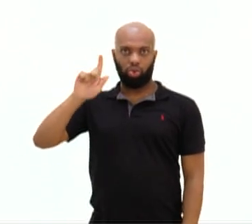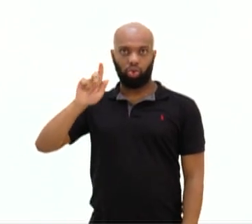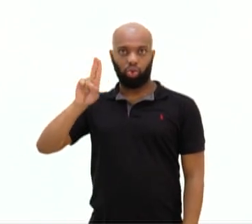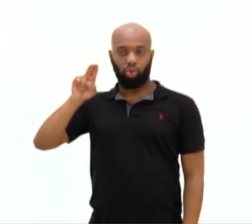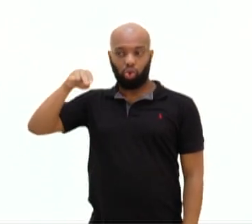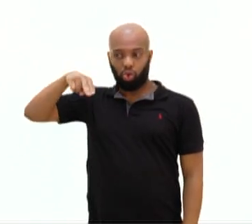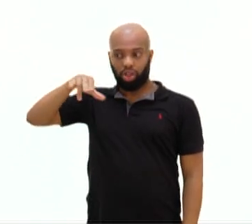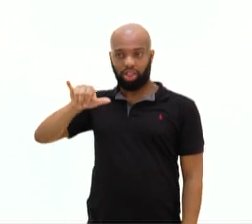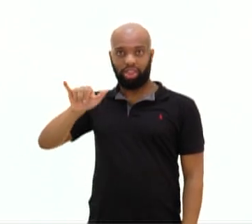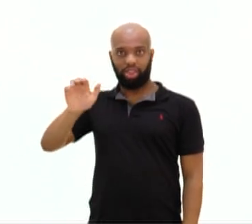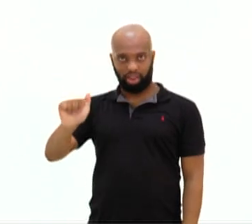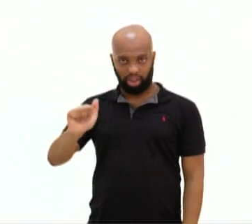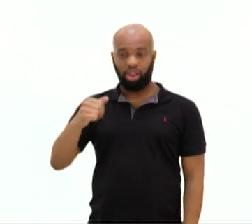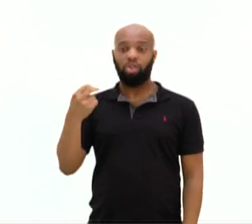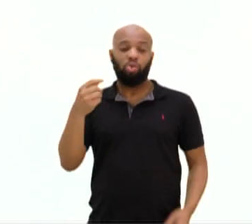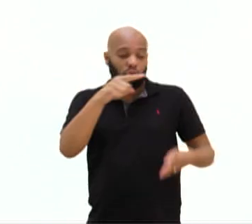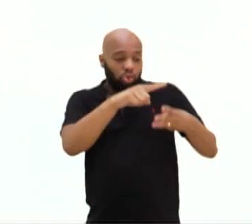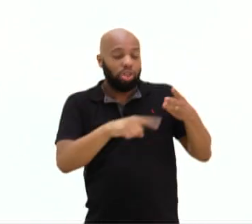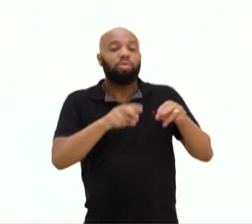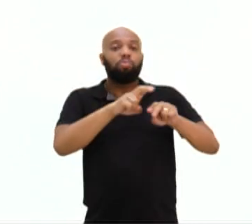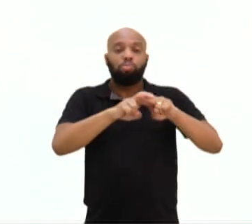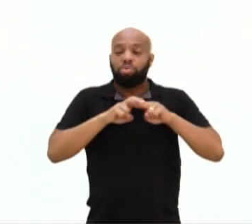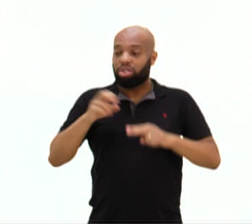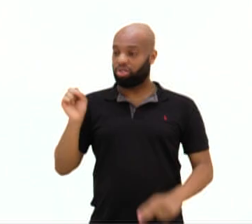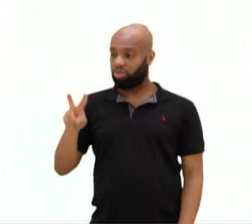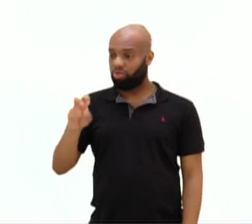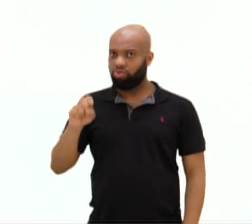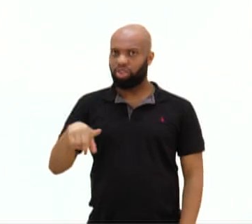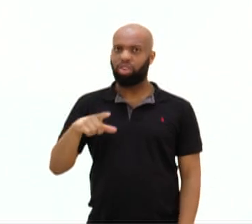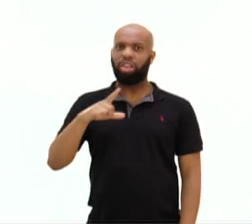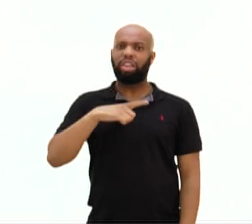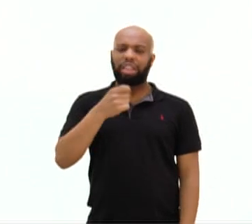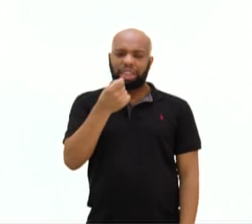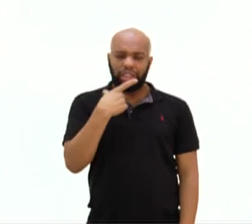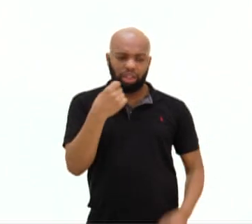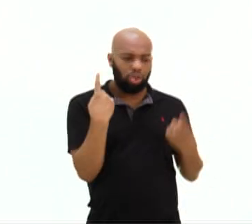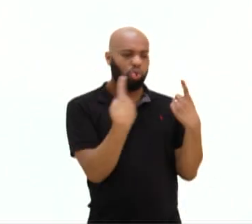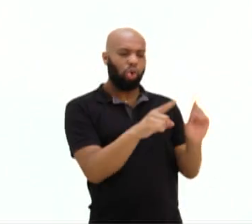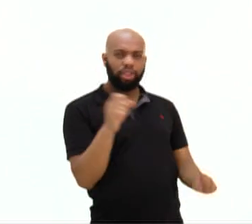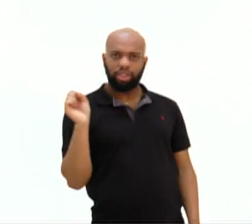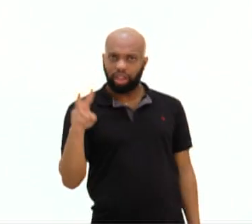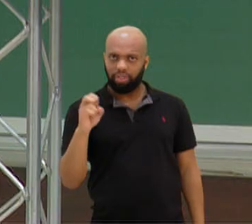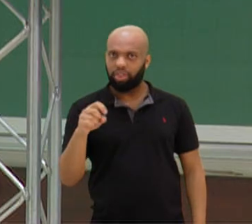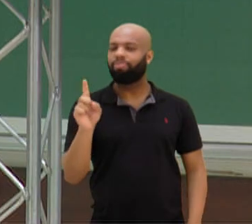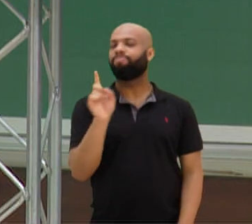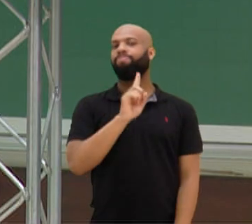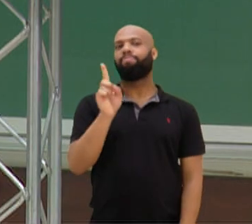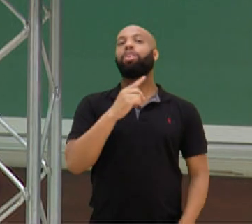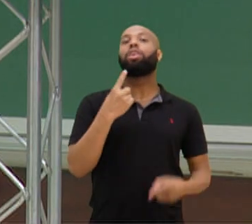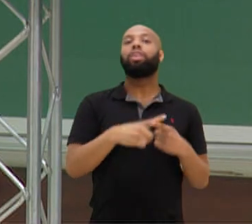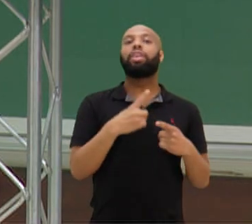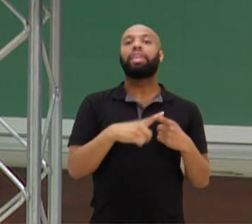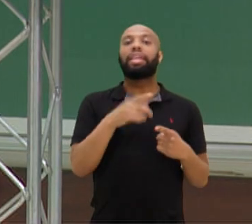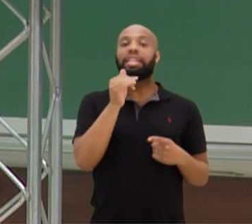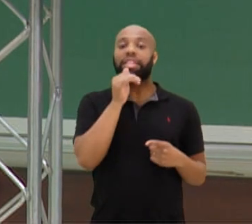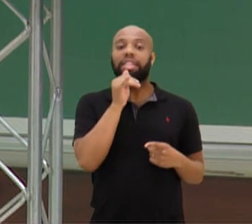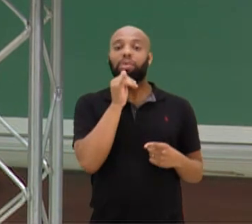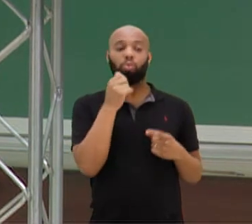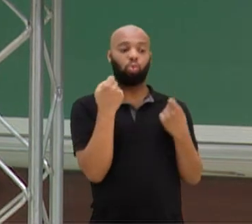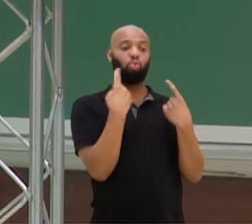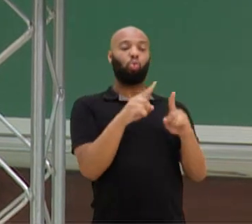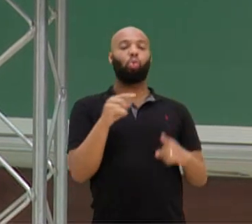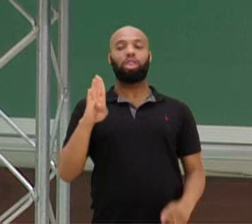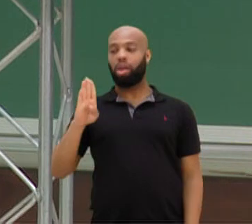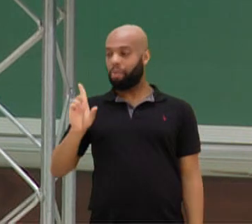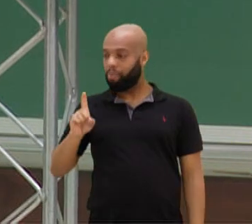vírus. Adianta eu usar o antibiótico contra vírus? Não adianta, gente. Porque antibiótico, ele funciona, por exemplo, contra bactérias. Porque